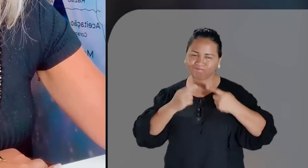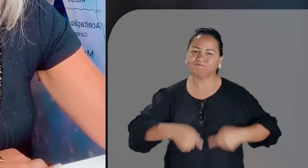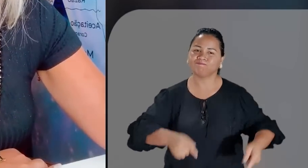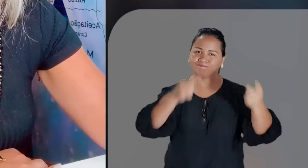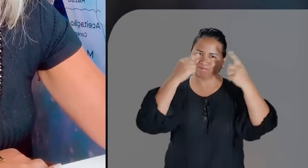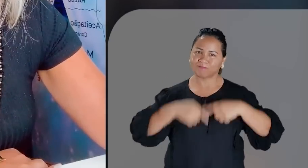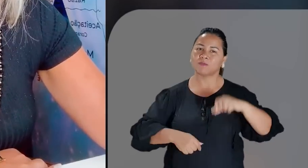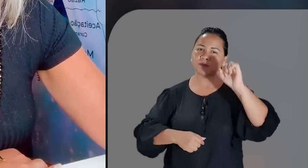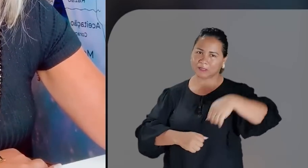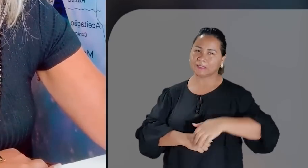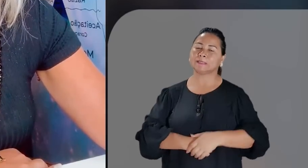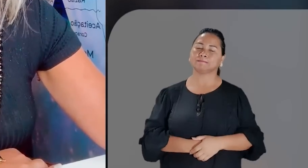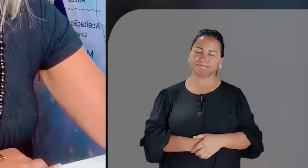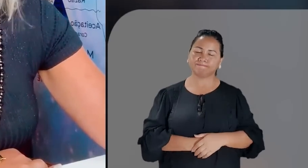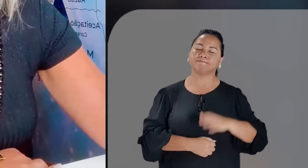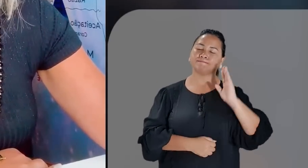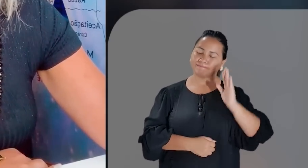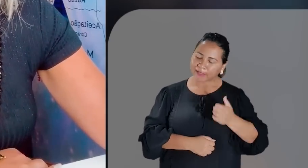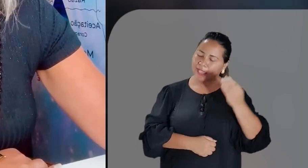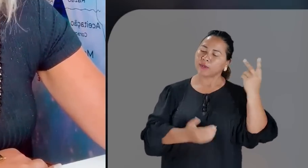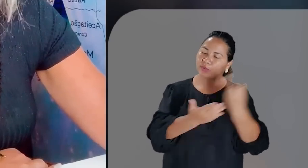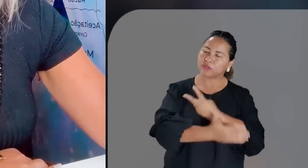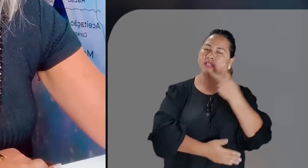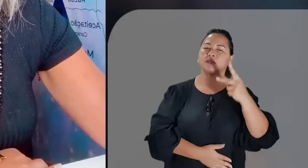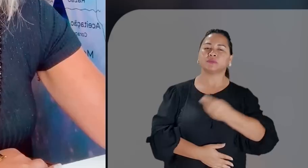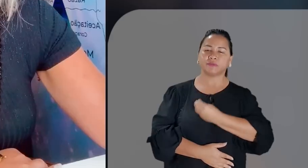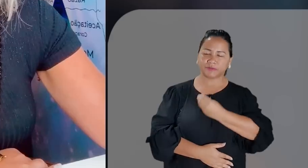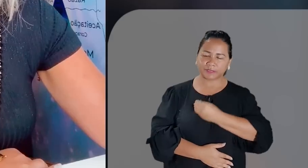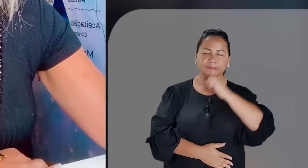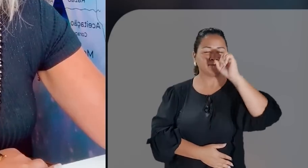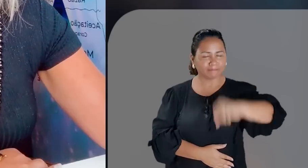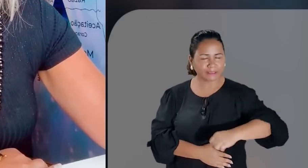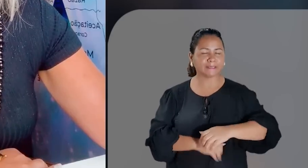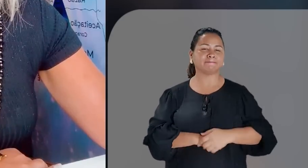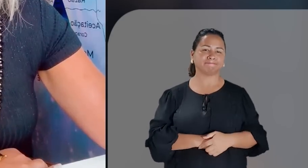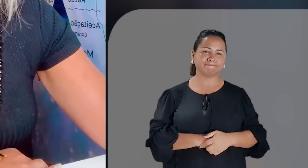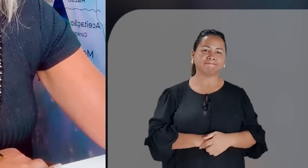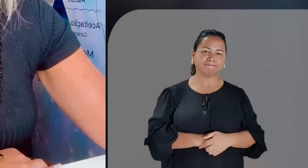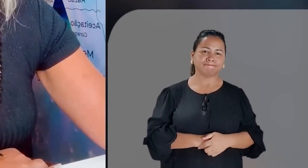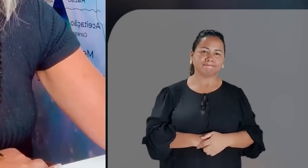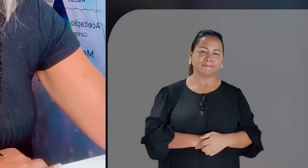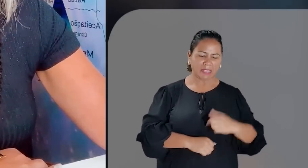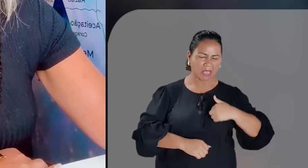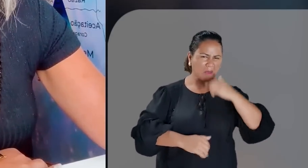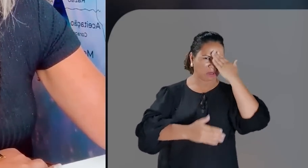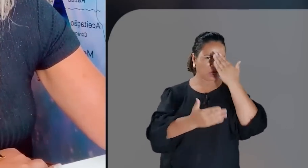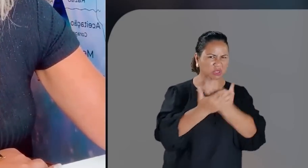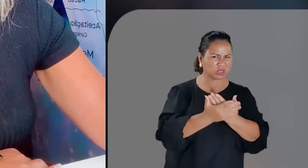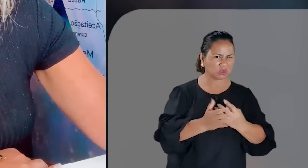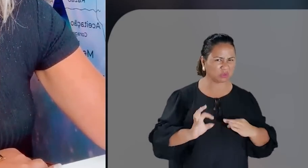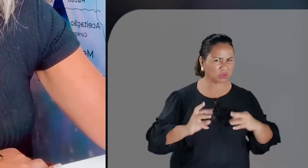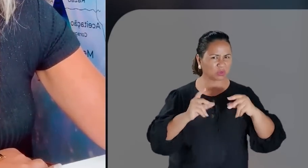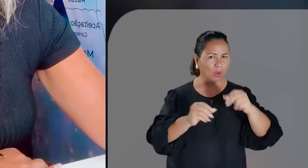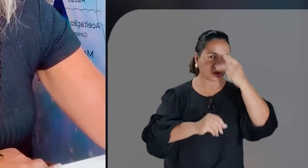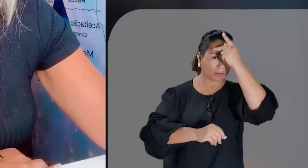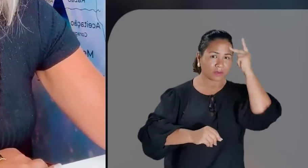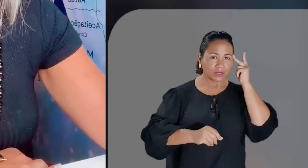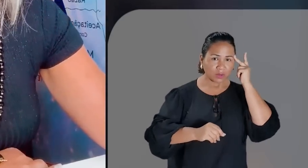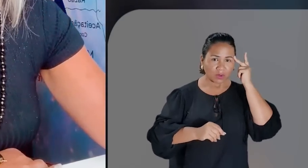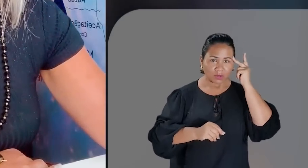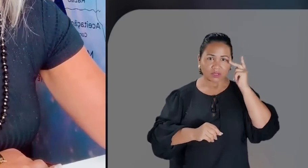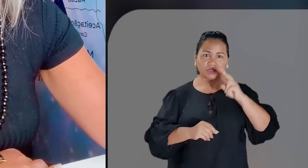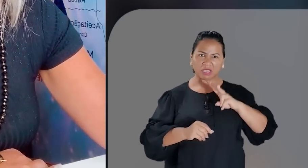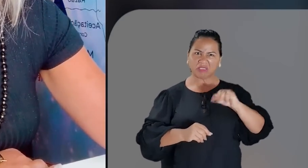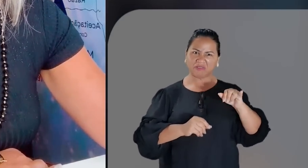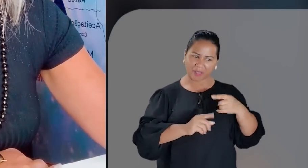vir. Essa conta, na verdade, já está na tua vida. Porque eu tenho certeza que nenhuma pessoa que se submete